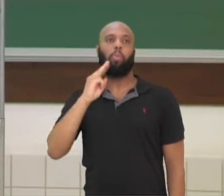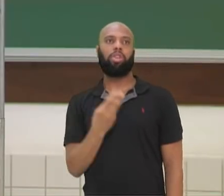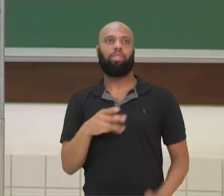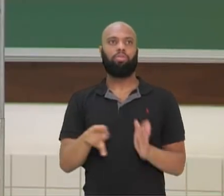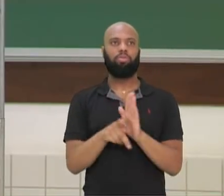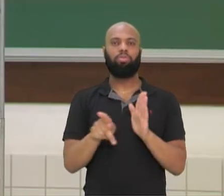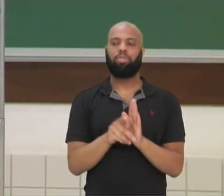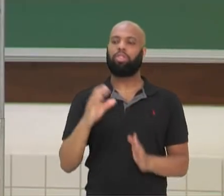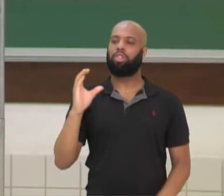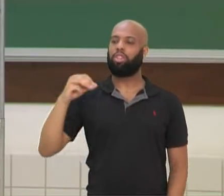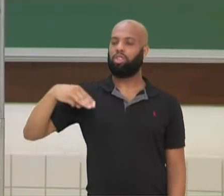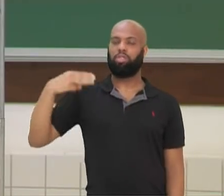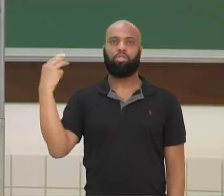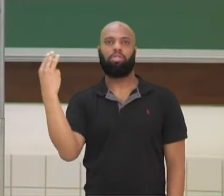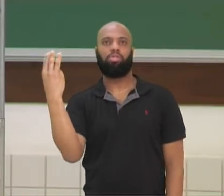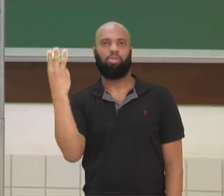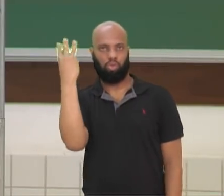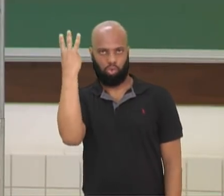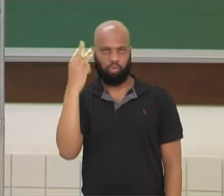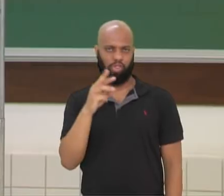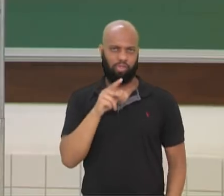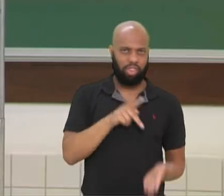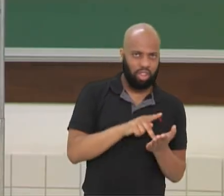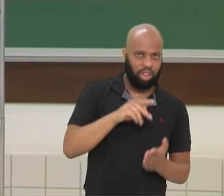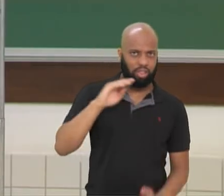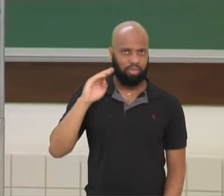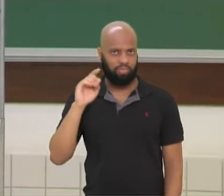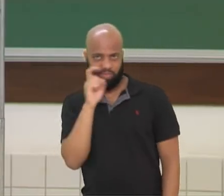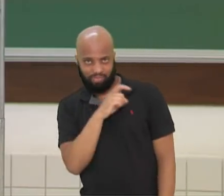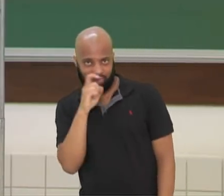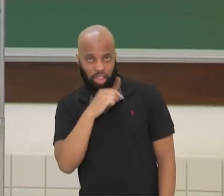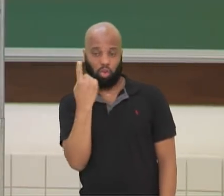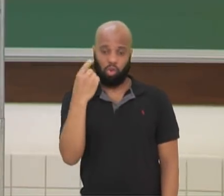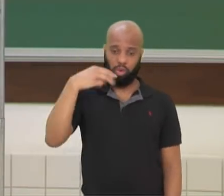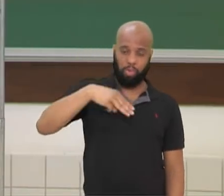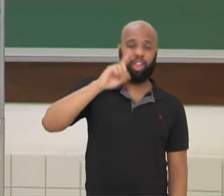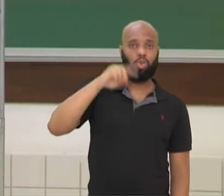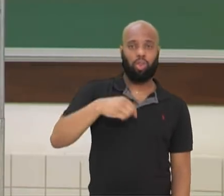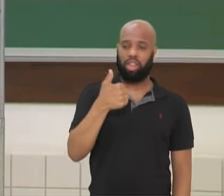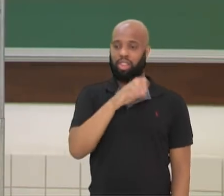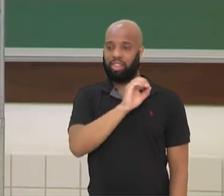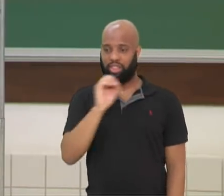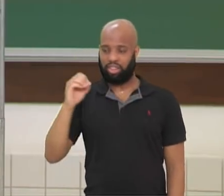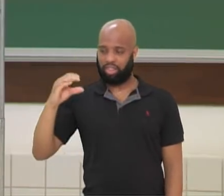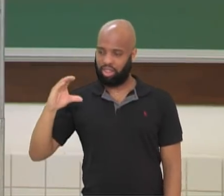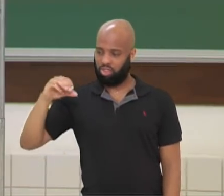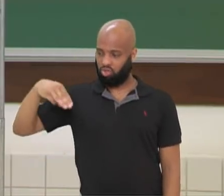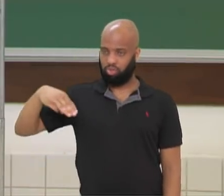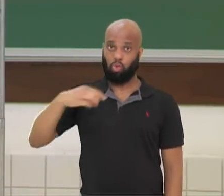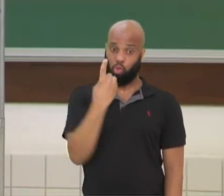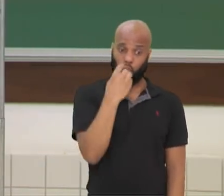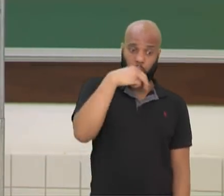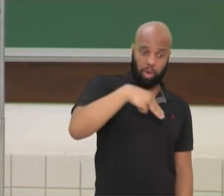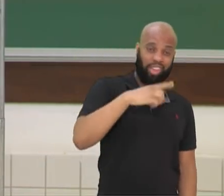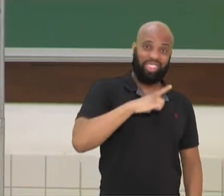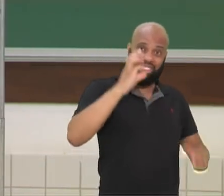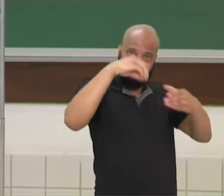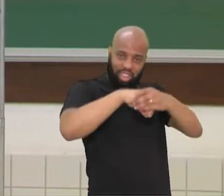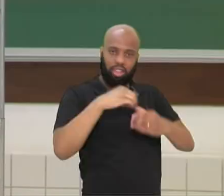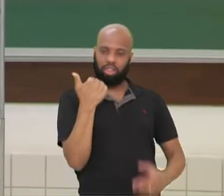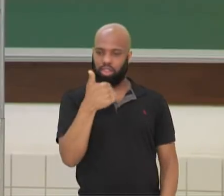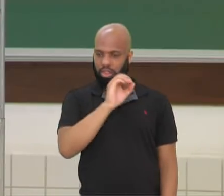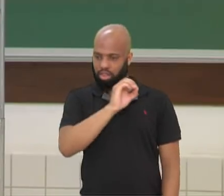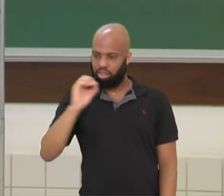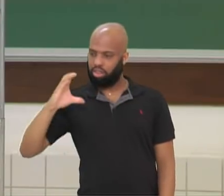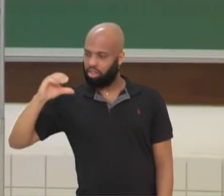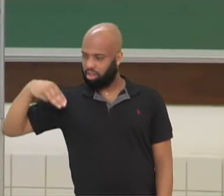Verdade? Mentira? Bom, 1 metro é 100 centímetros. Então, realmente, 1 metro cúbico é o volume de um